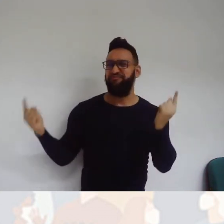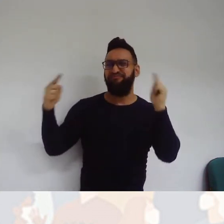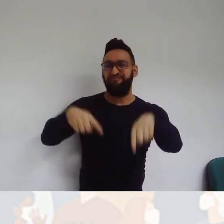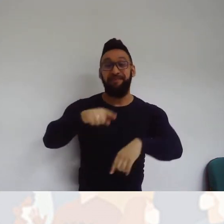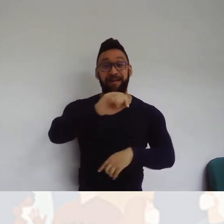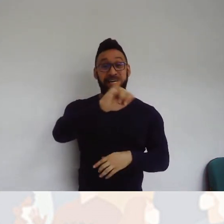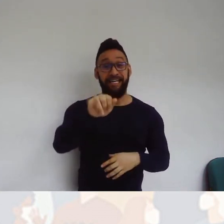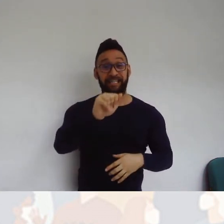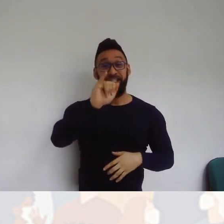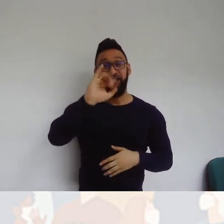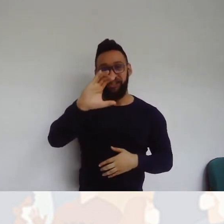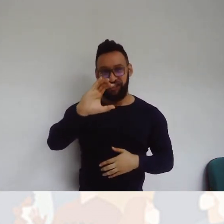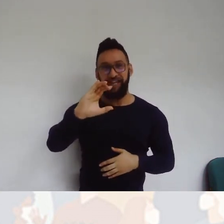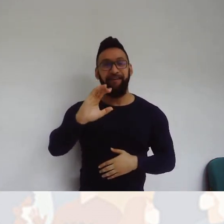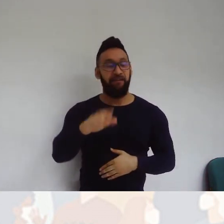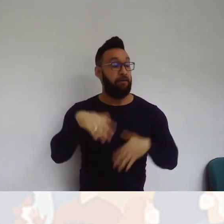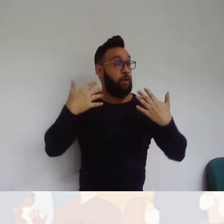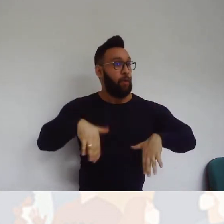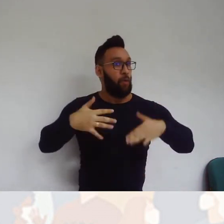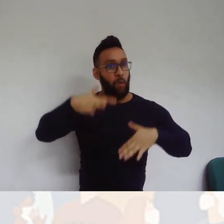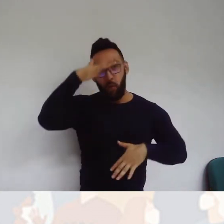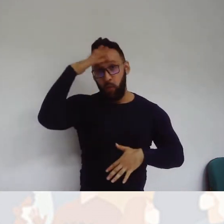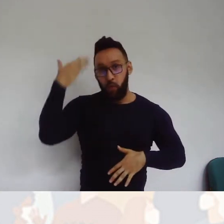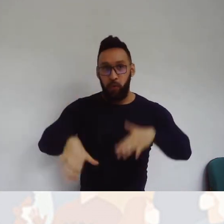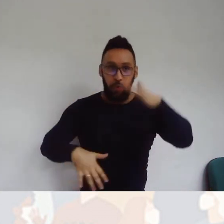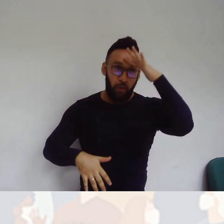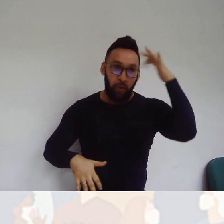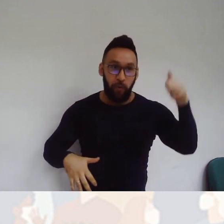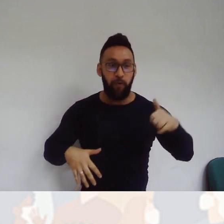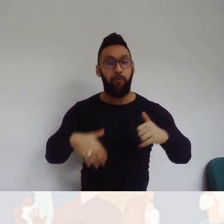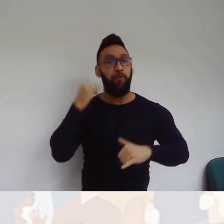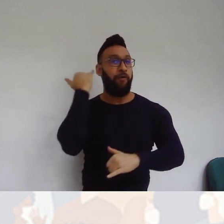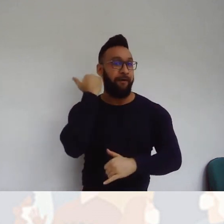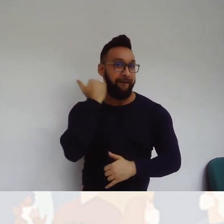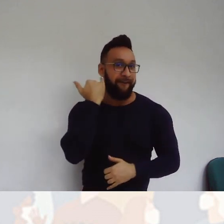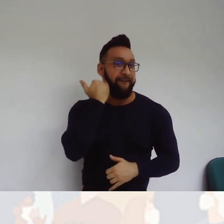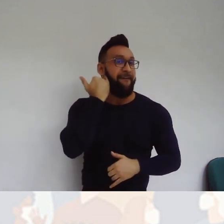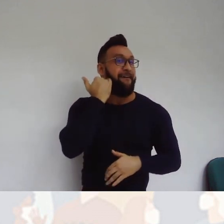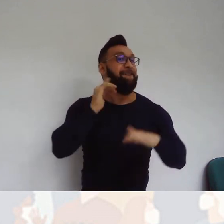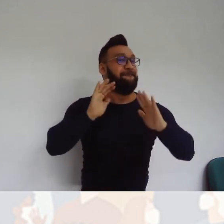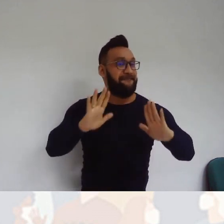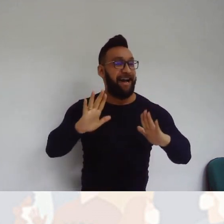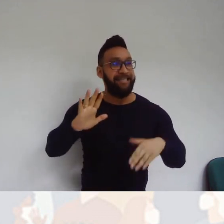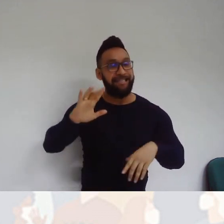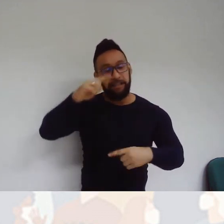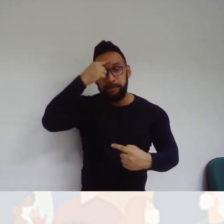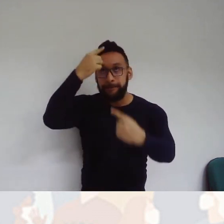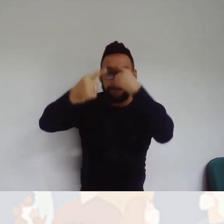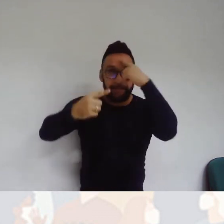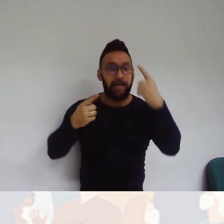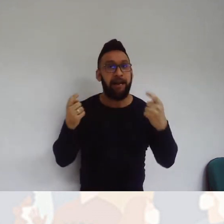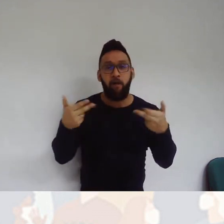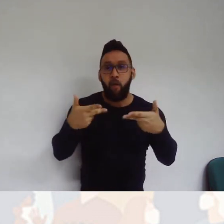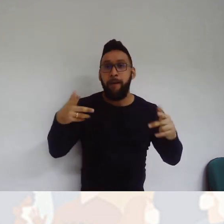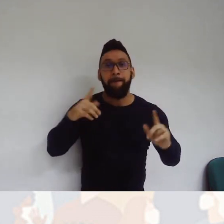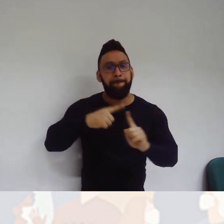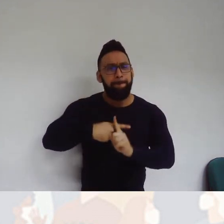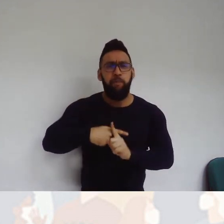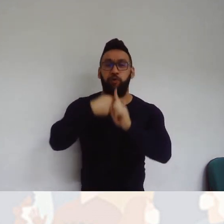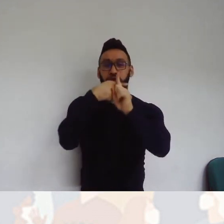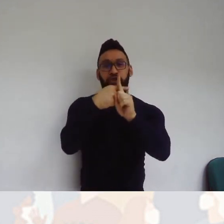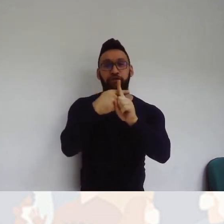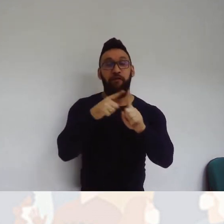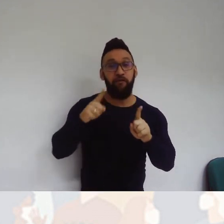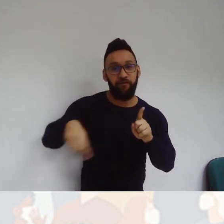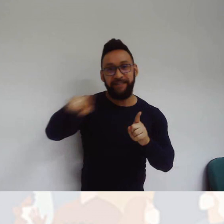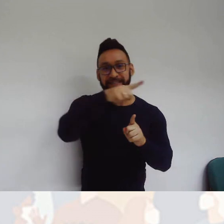sabe que dá um trabalho, essa inventividade, né, mas foi Muito bom poder ver os trabalhos